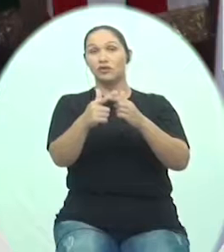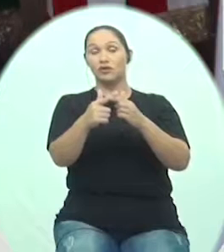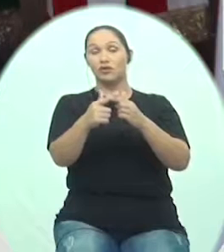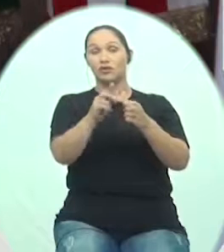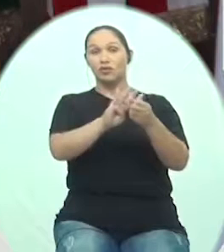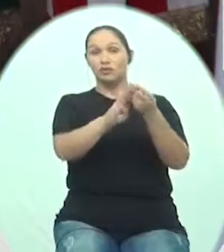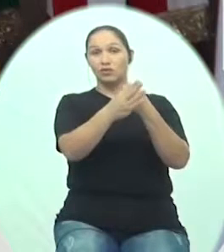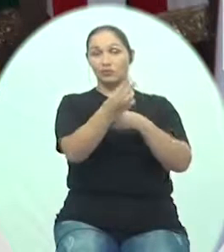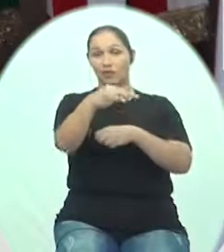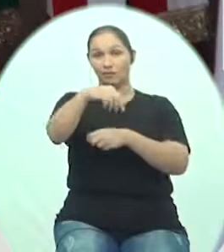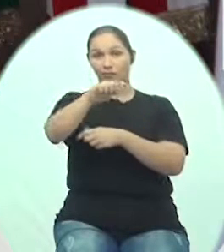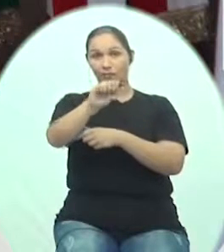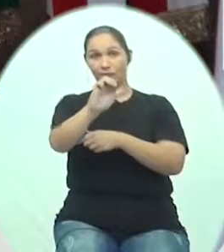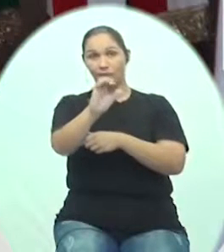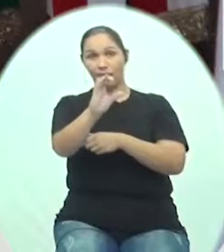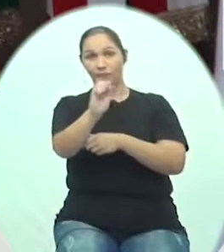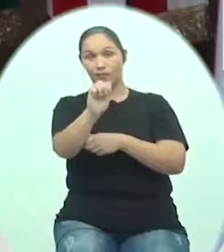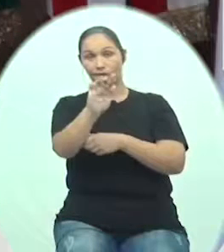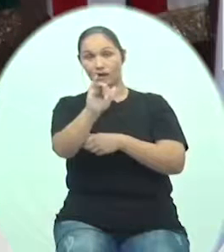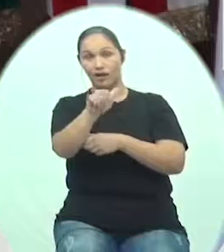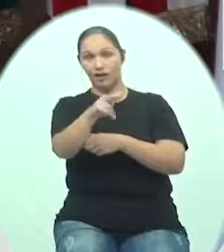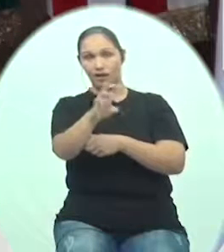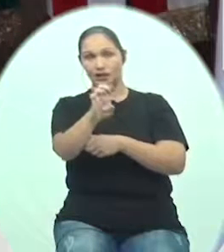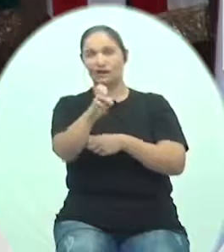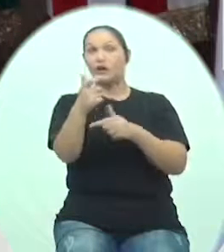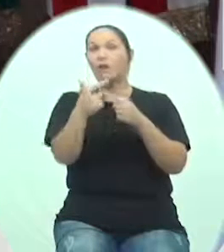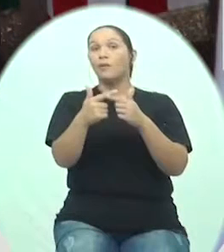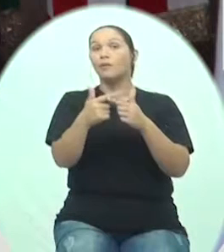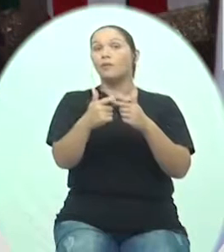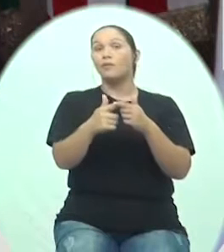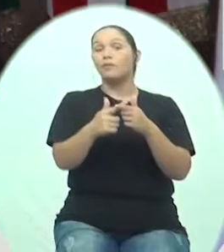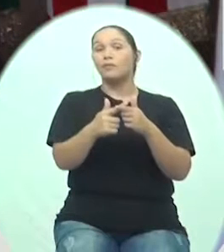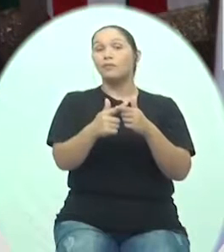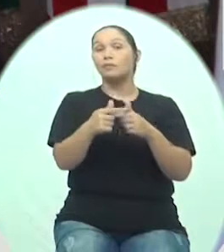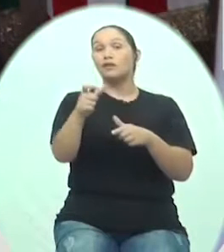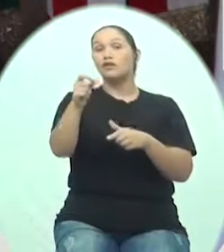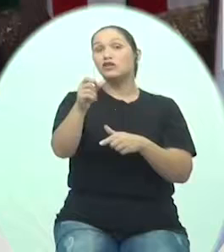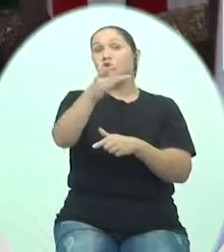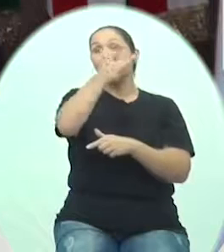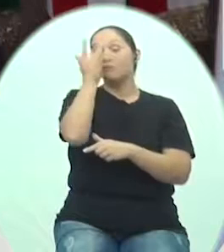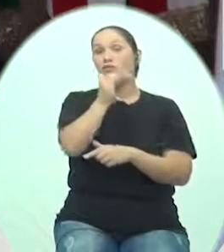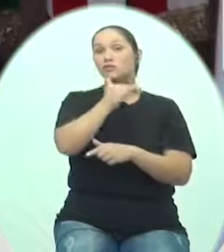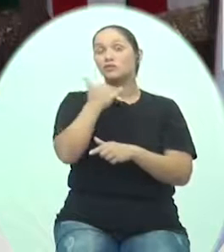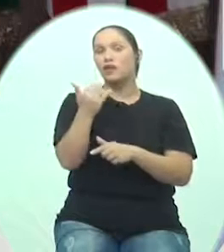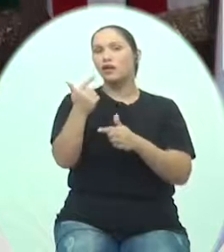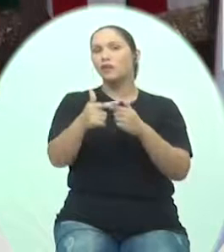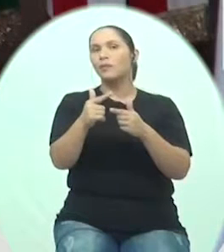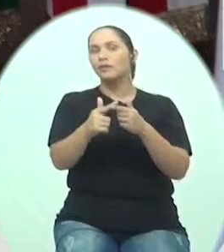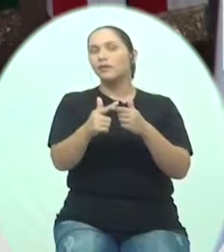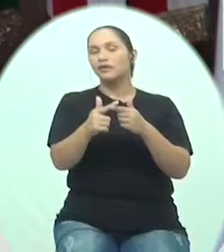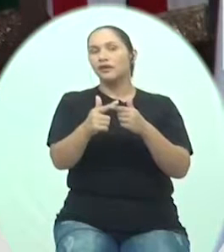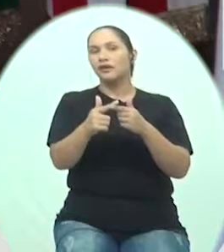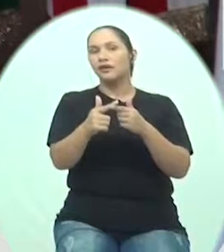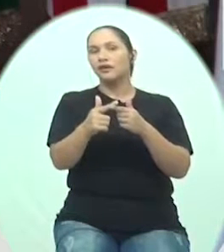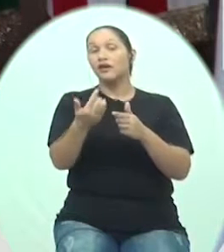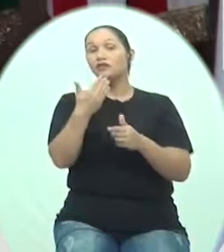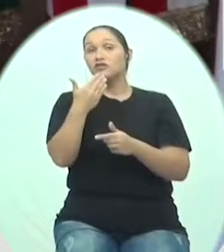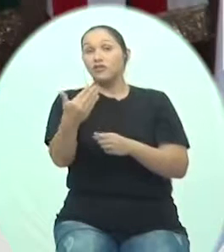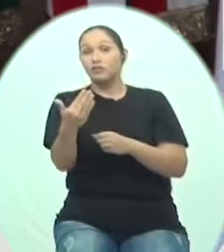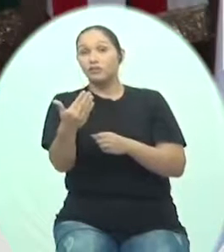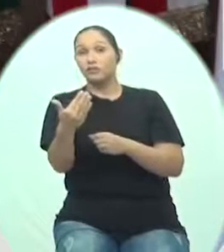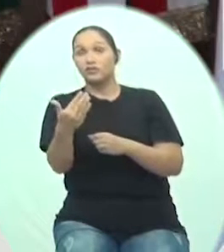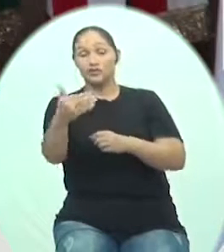vidas a população de lá apesar de uma obra singela como o poel falou mas eh era de